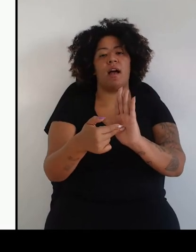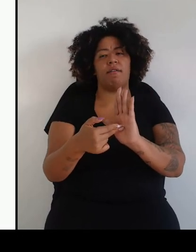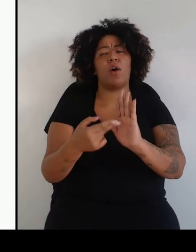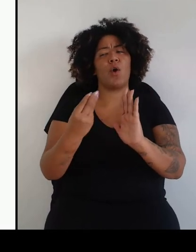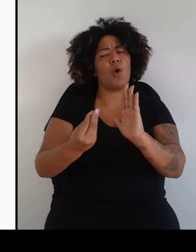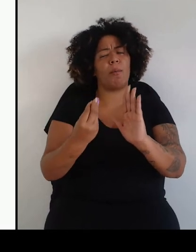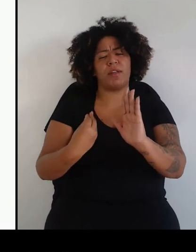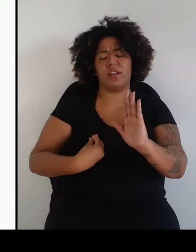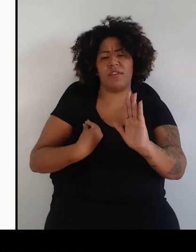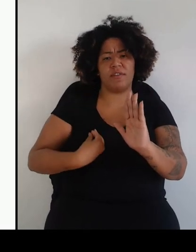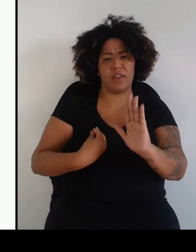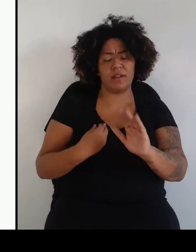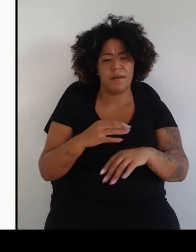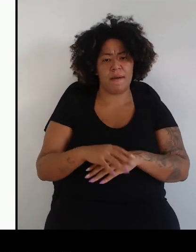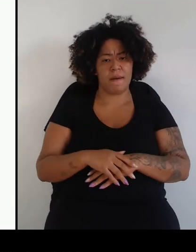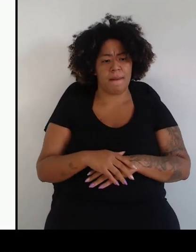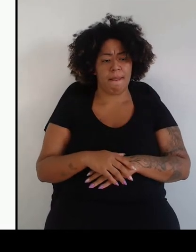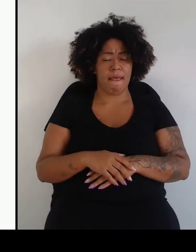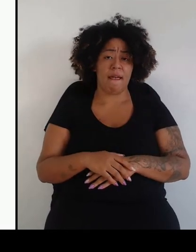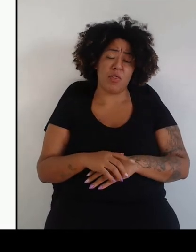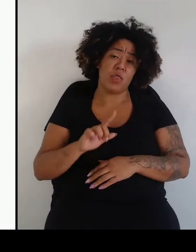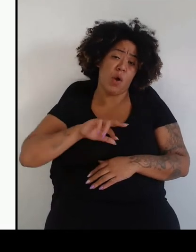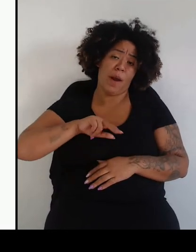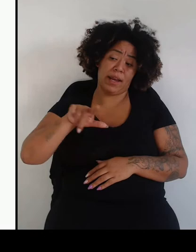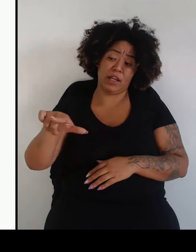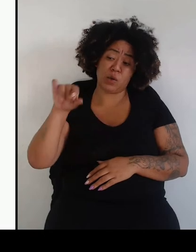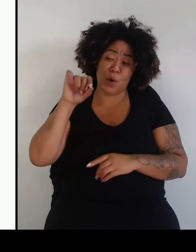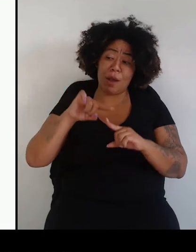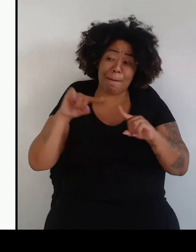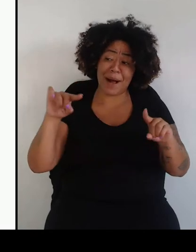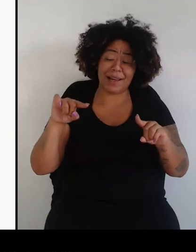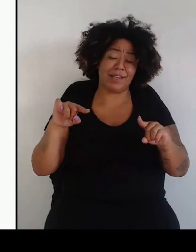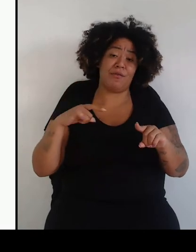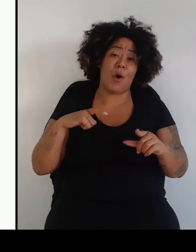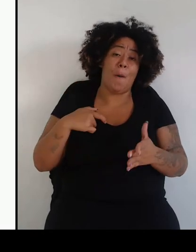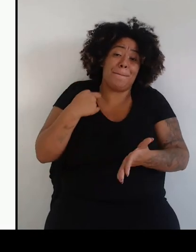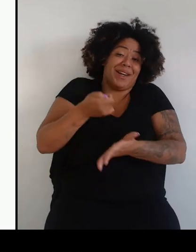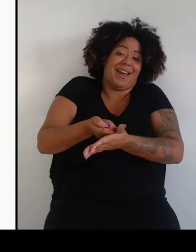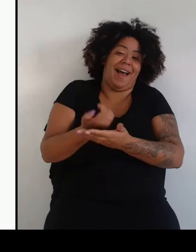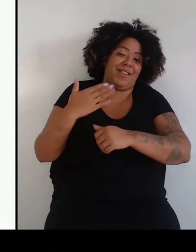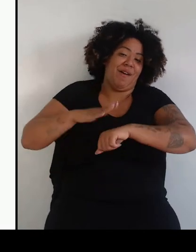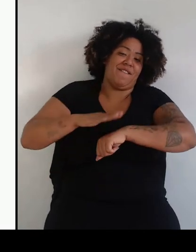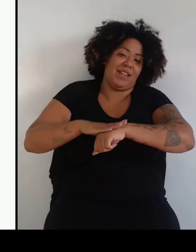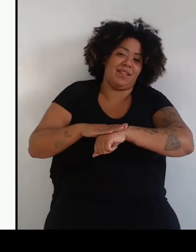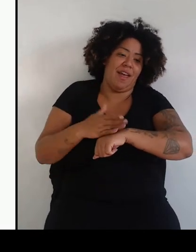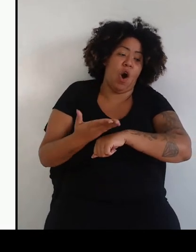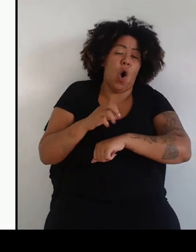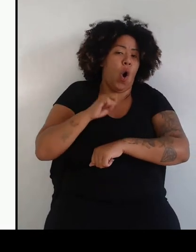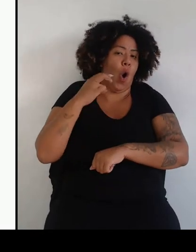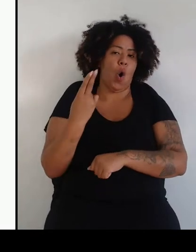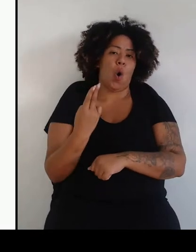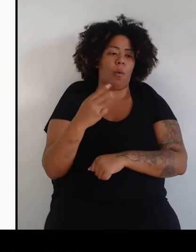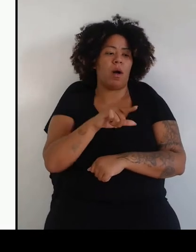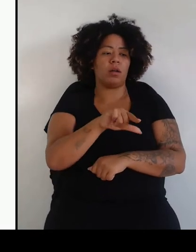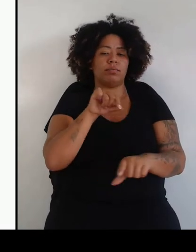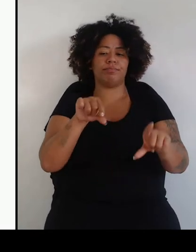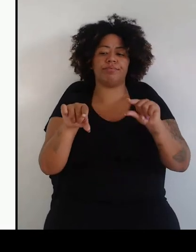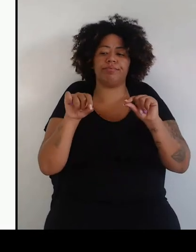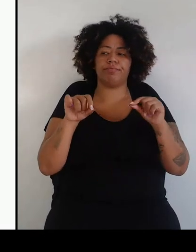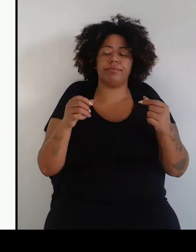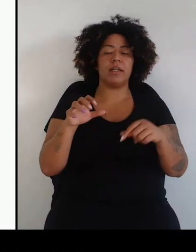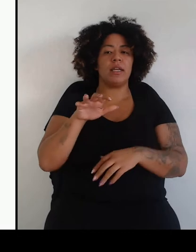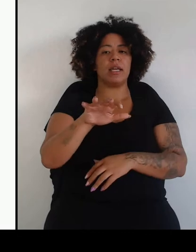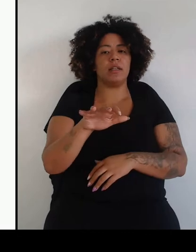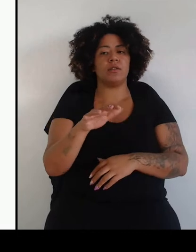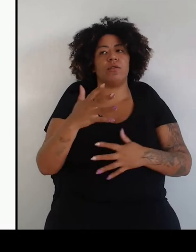que ele tenha escolhido mas talvez que ele tenha sido forçado a escolher isso faz com que as poucas narrativas pessoais do